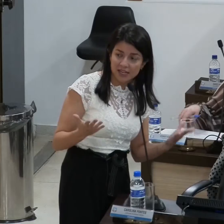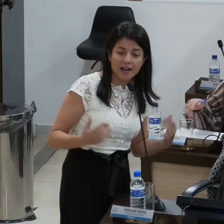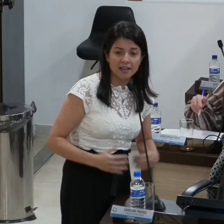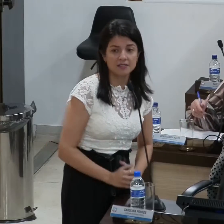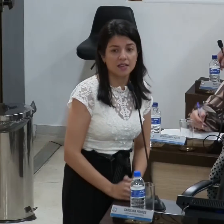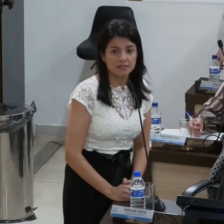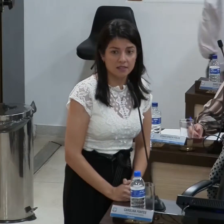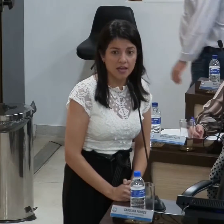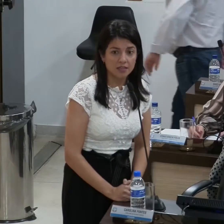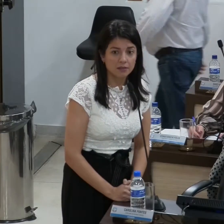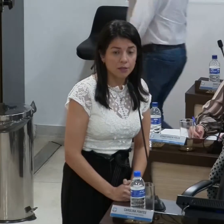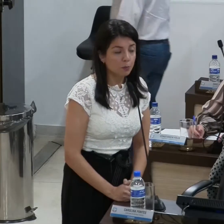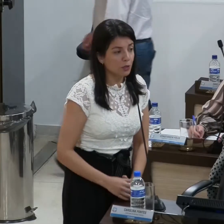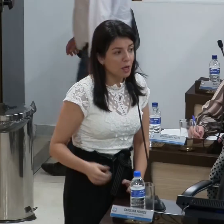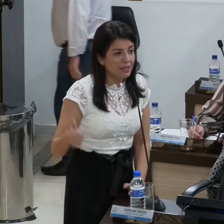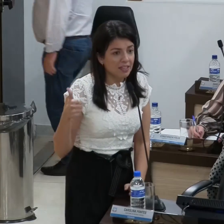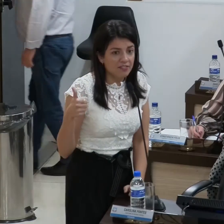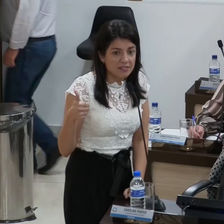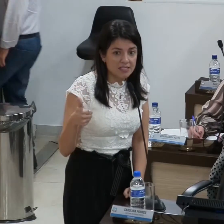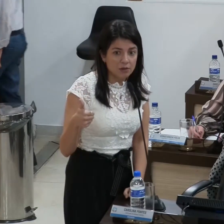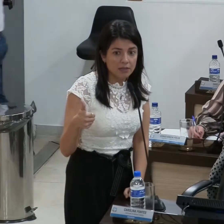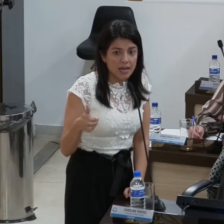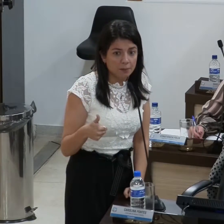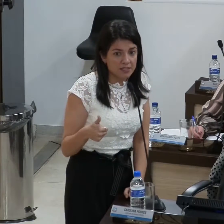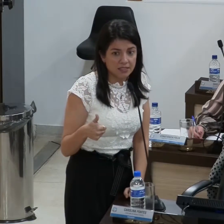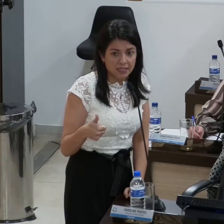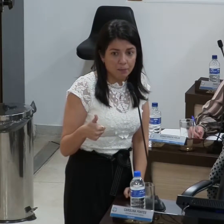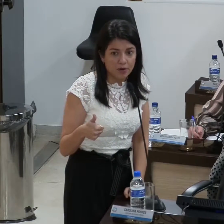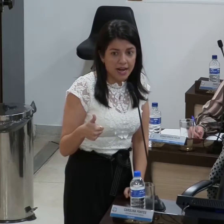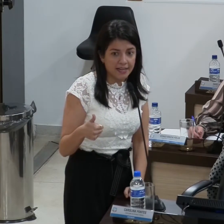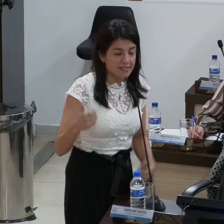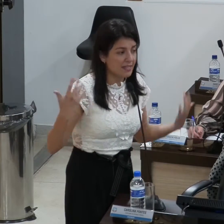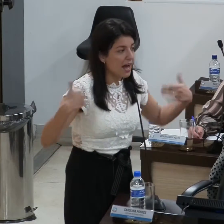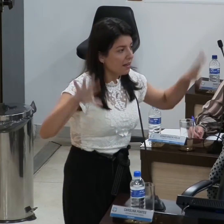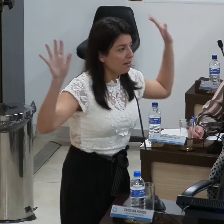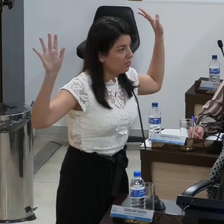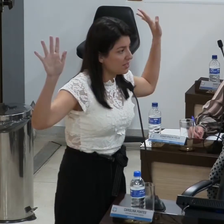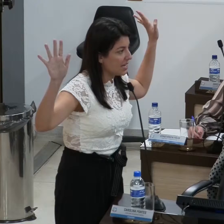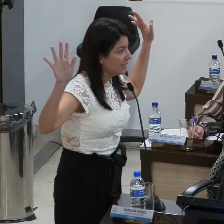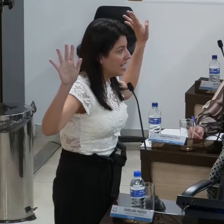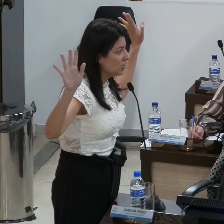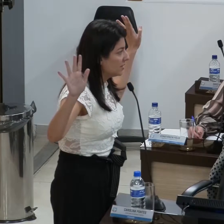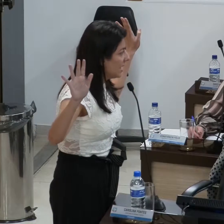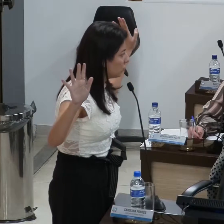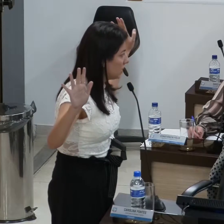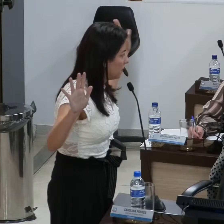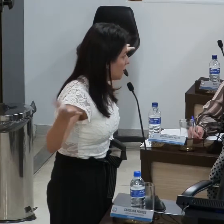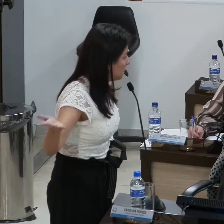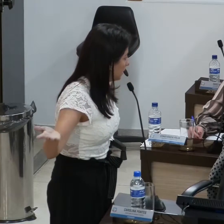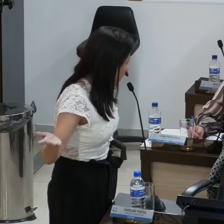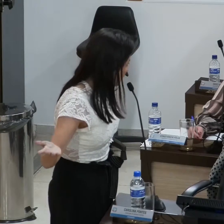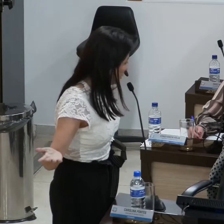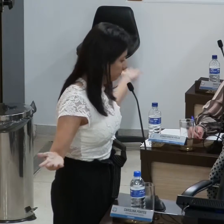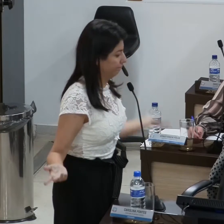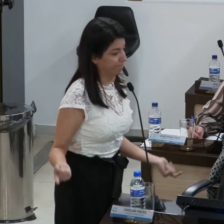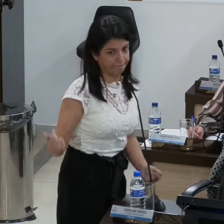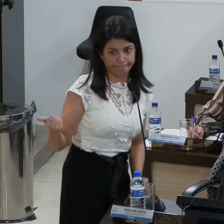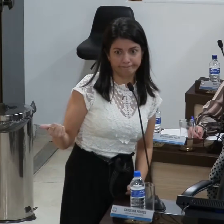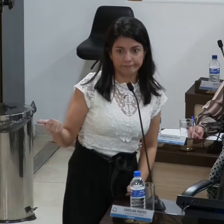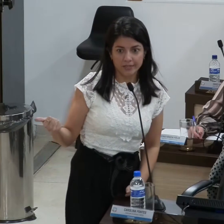ferramentas legais que eles têm, porque uma intervenção que era para ser temporária está fixada ad eterno, sem prazo para